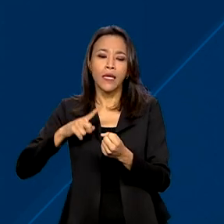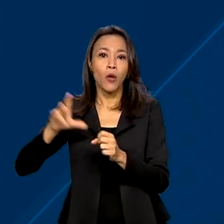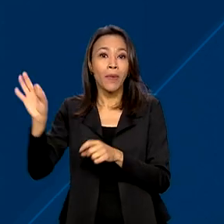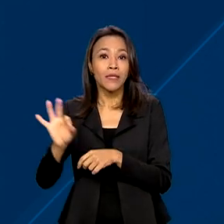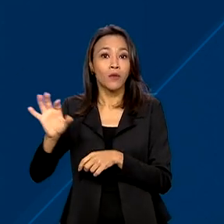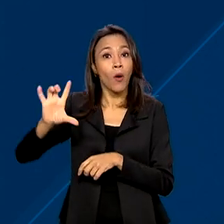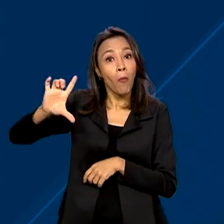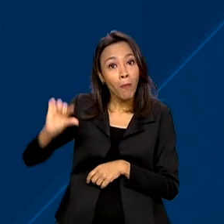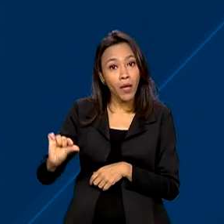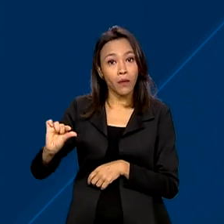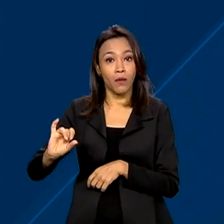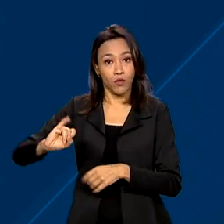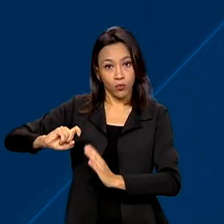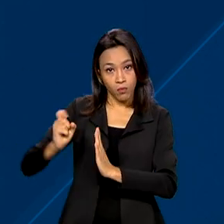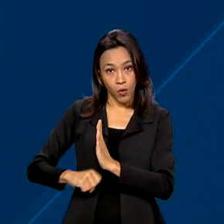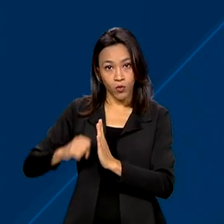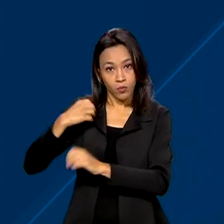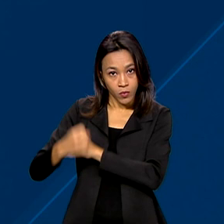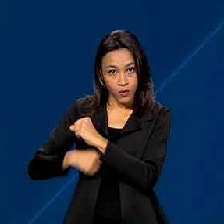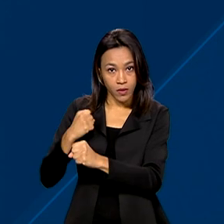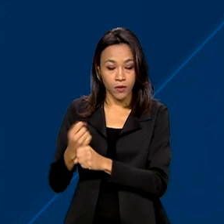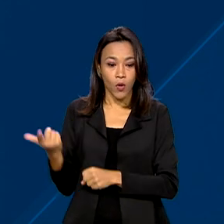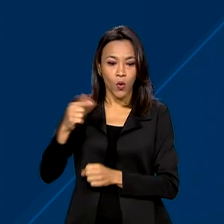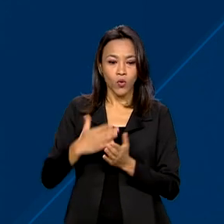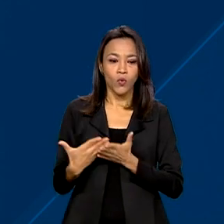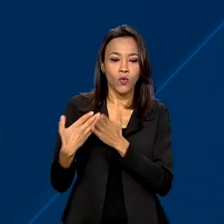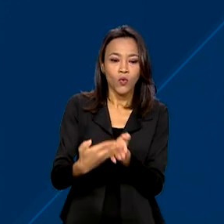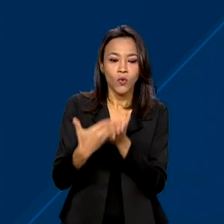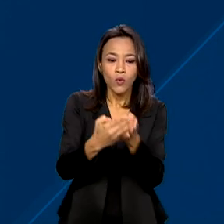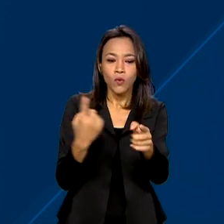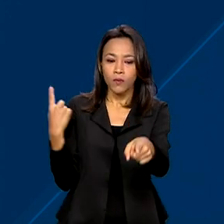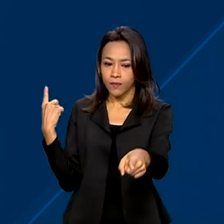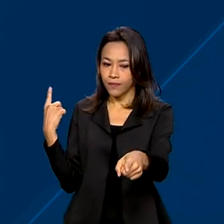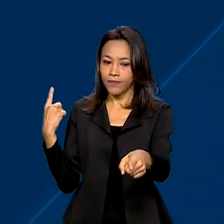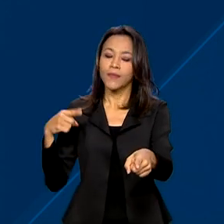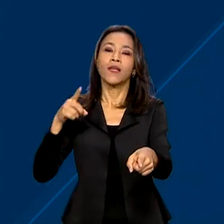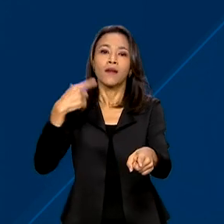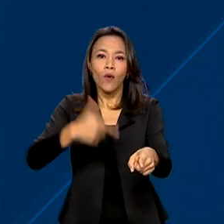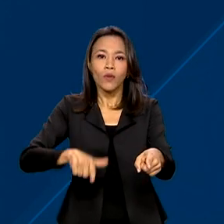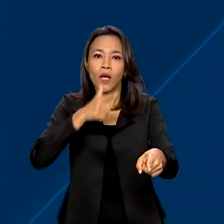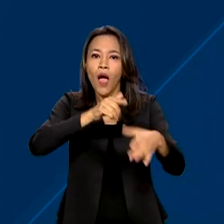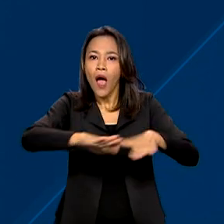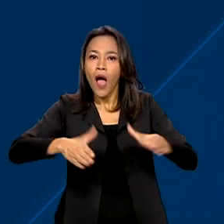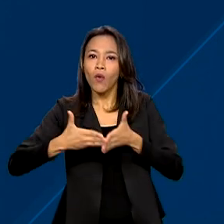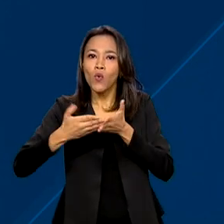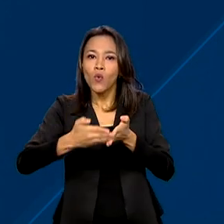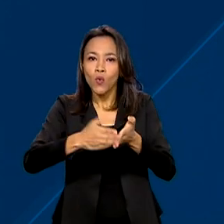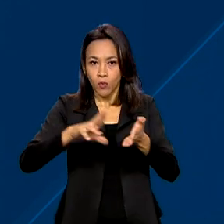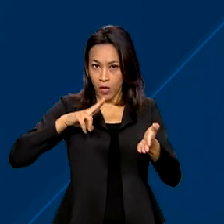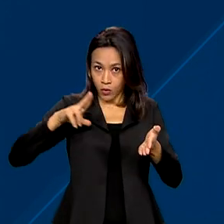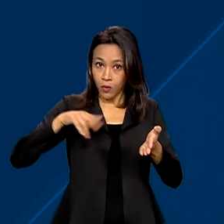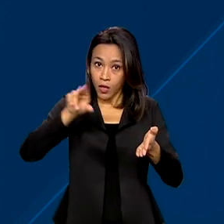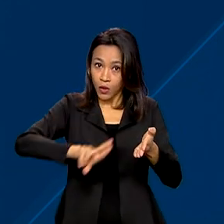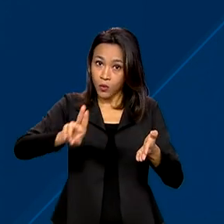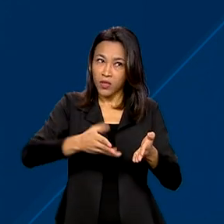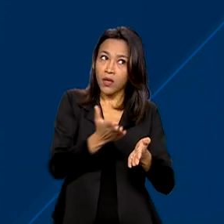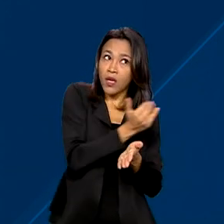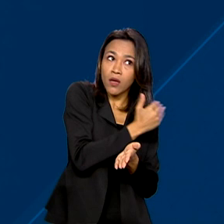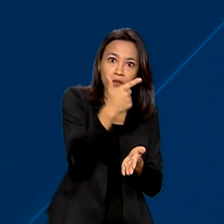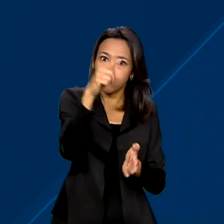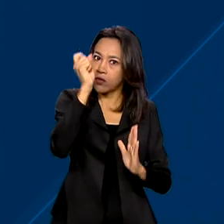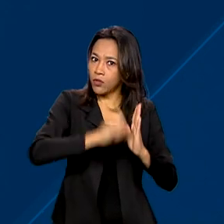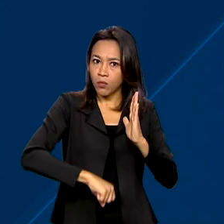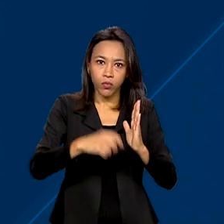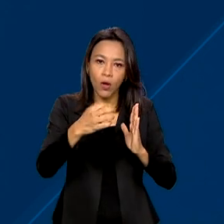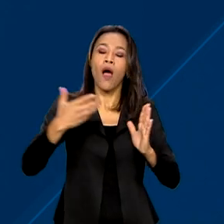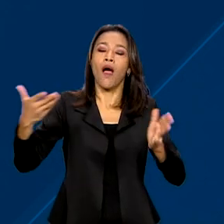espiritual menor de impostos anuais já tinha os lanchas e outros veículos marítimos de uso pessoal que antes eram isentos